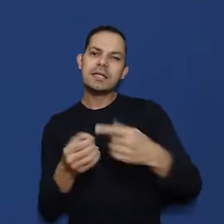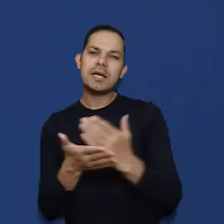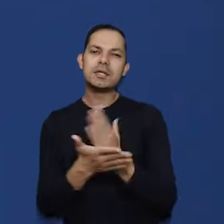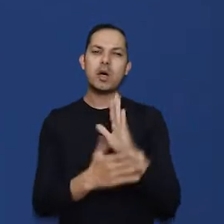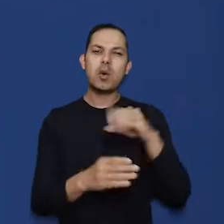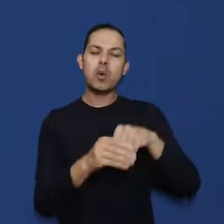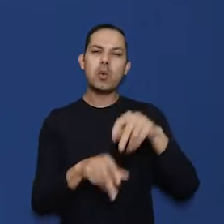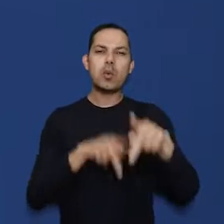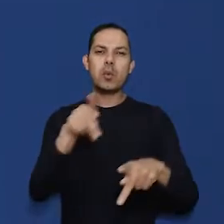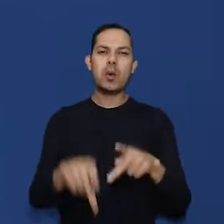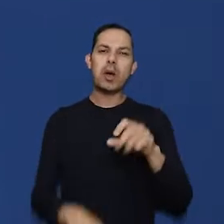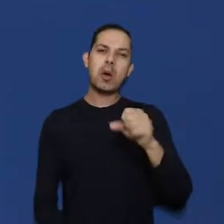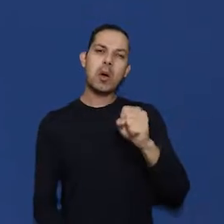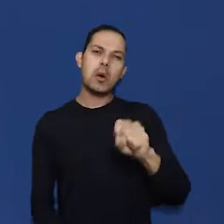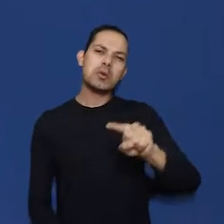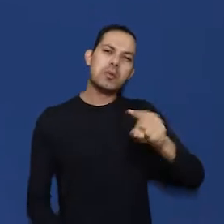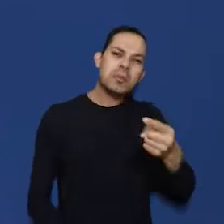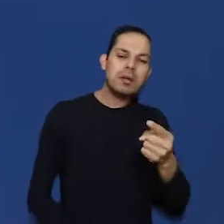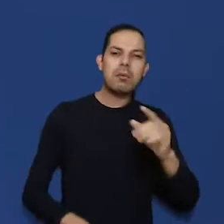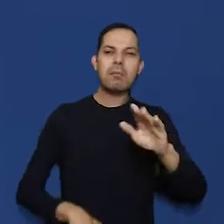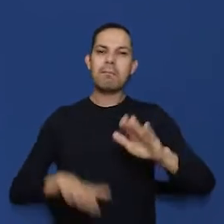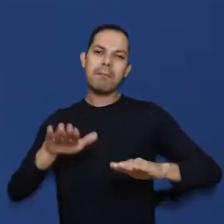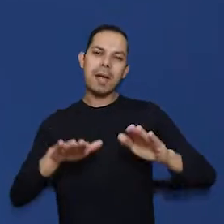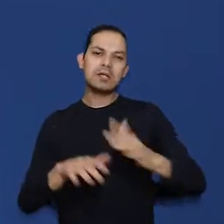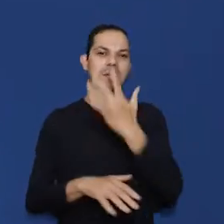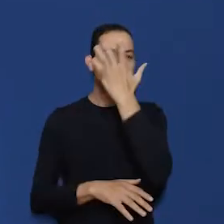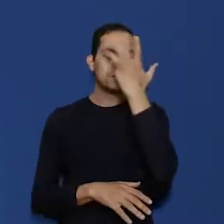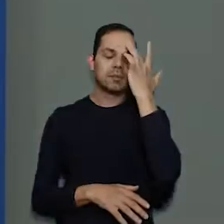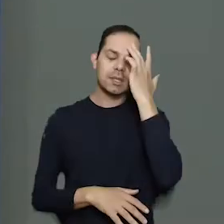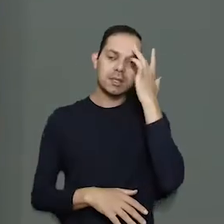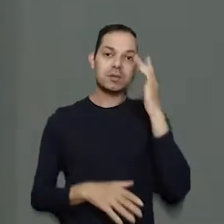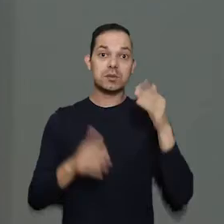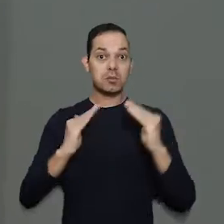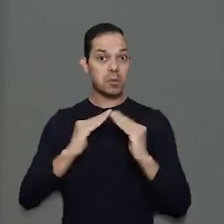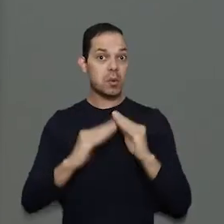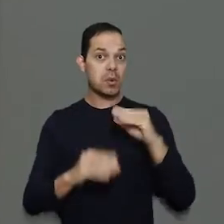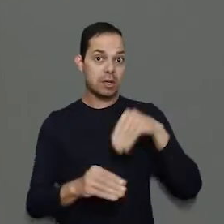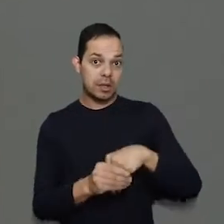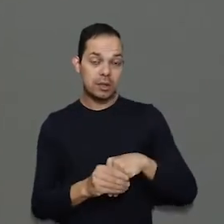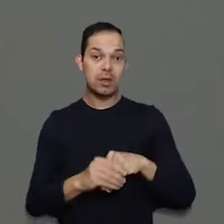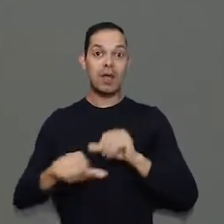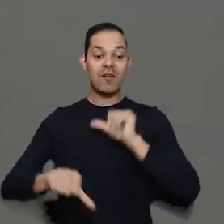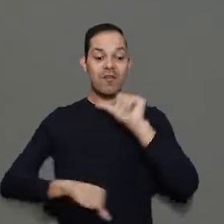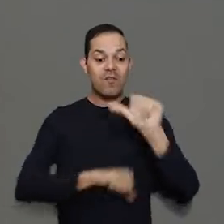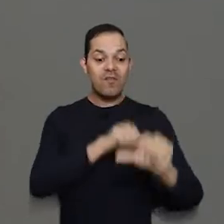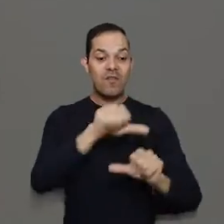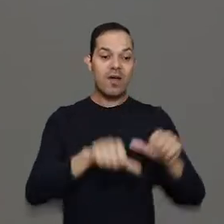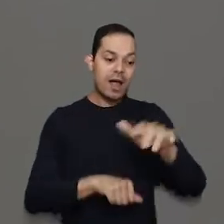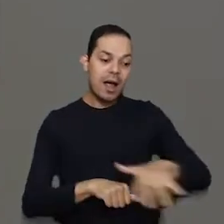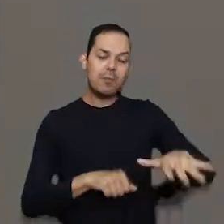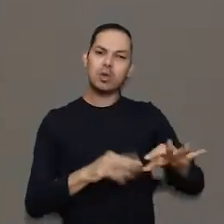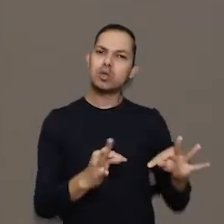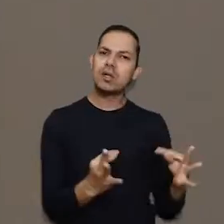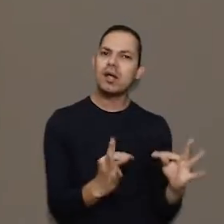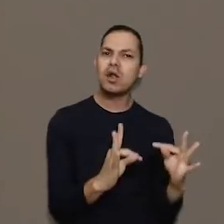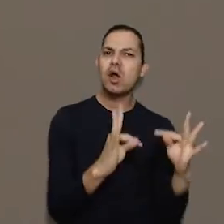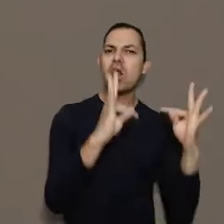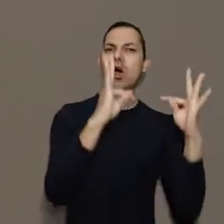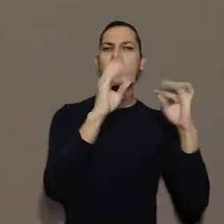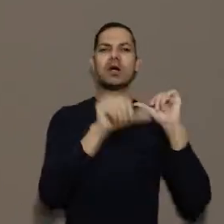gente tem cidades aí de 6, 7, 8 a 10 mil habitantes que vai se transformar em termos de